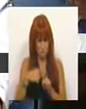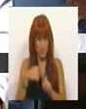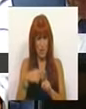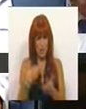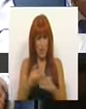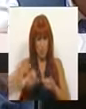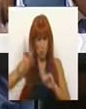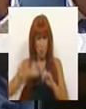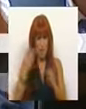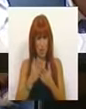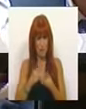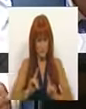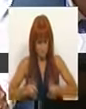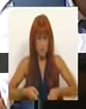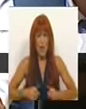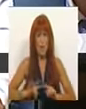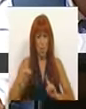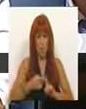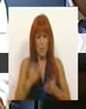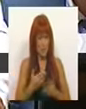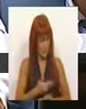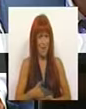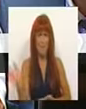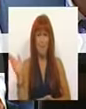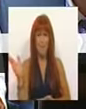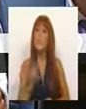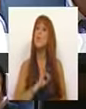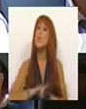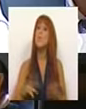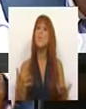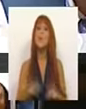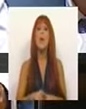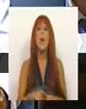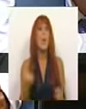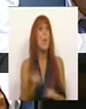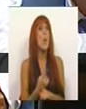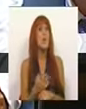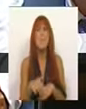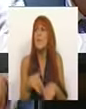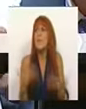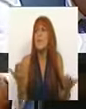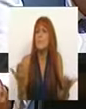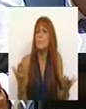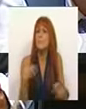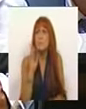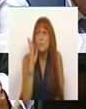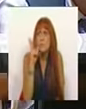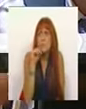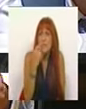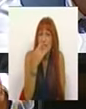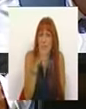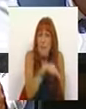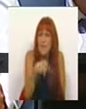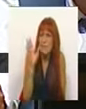positivo sobre o ano letivo, sobre o arranque deste ano? Sr. Deputado, isto seriam coisas para fazer corar as pedras